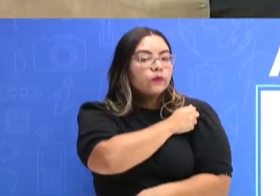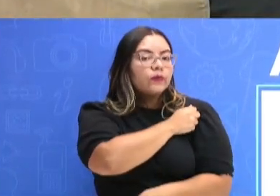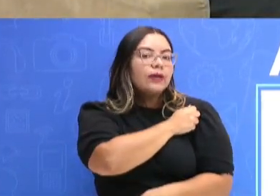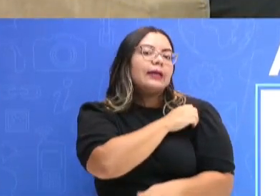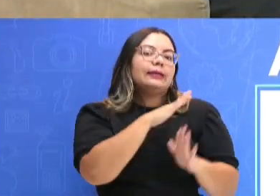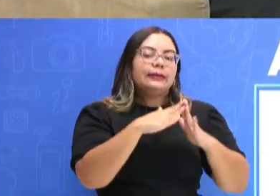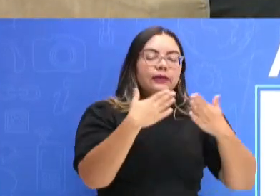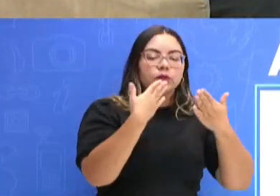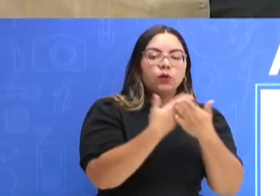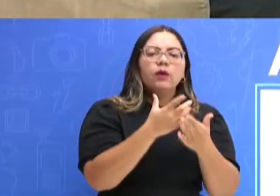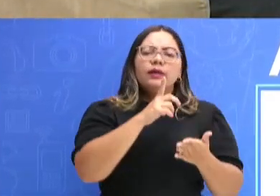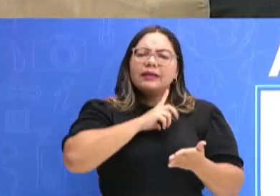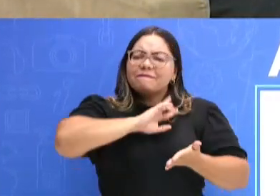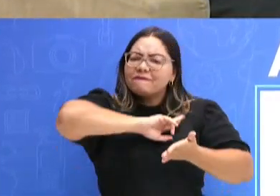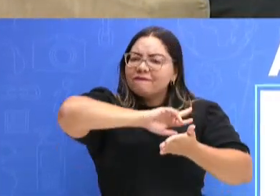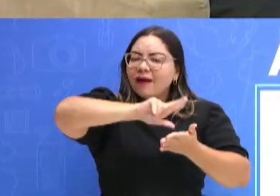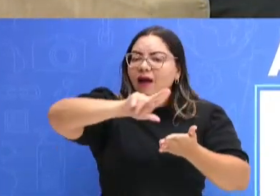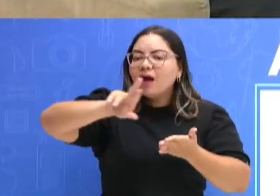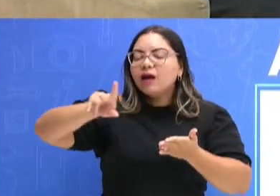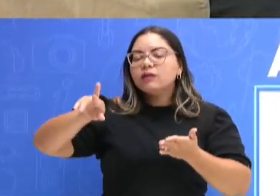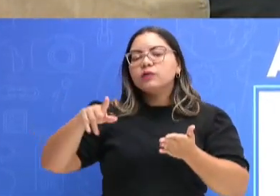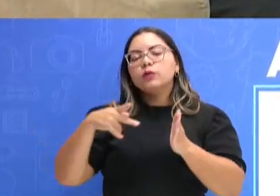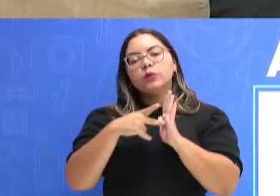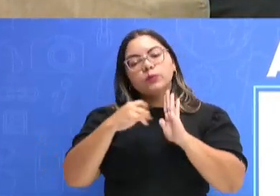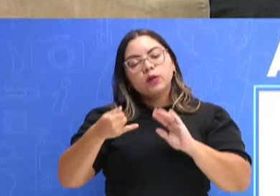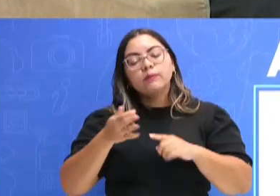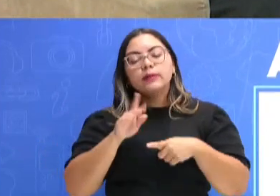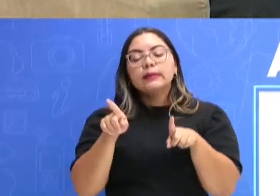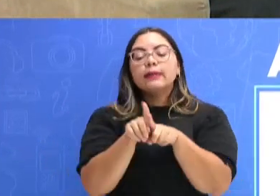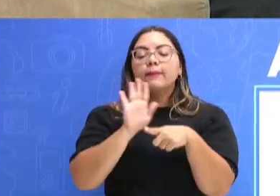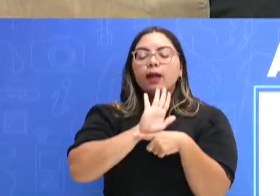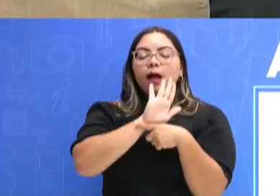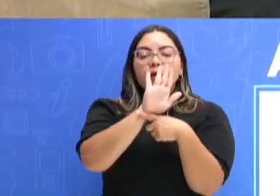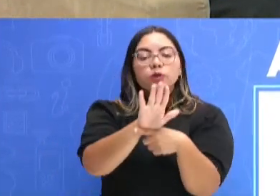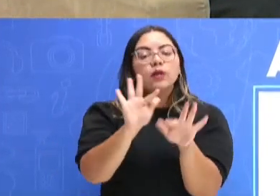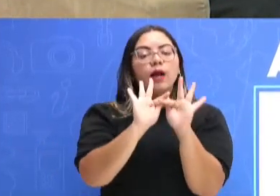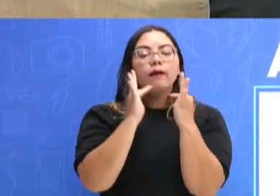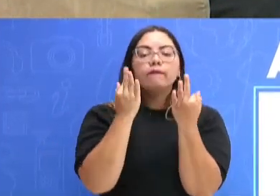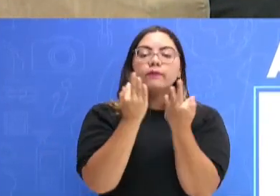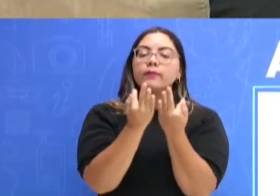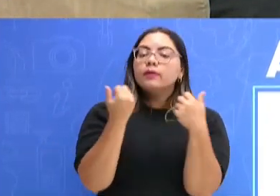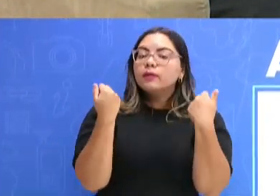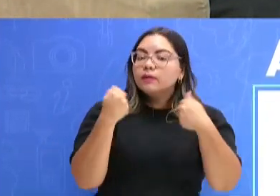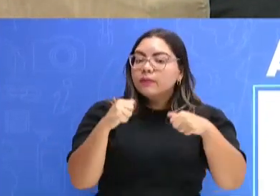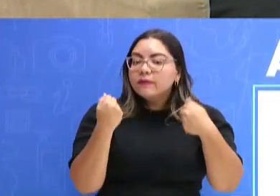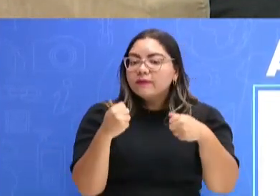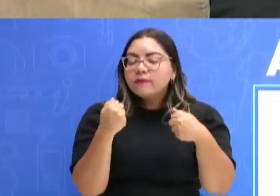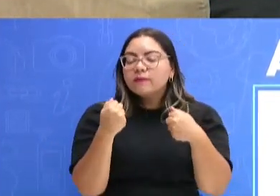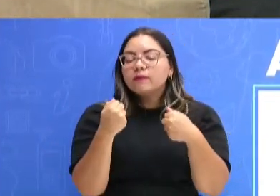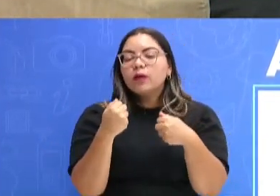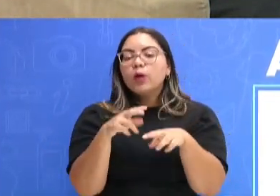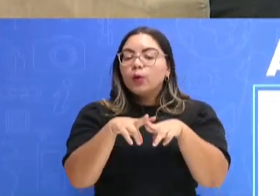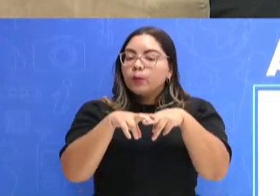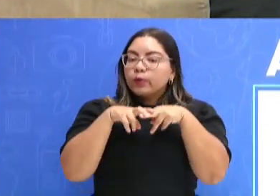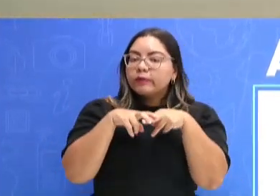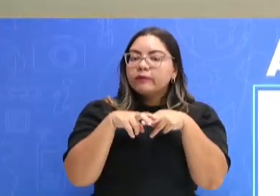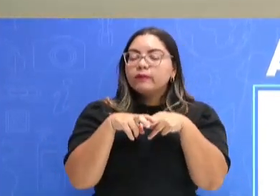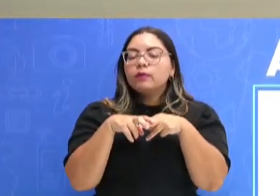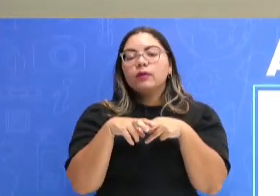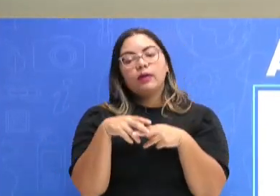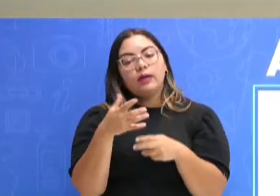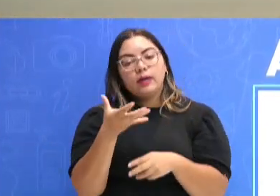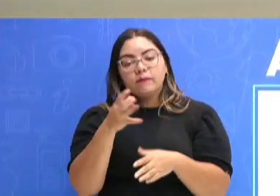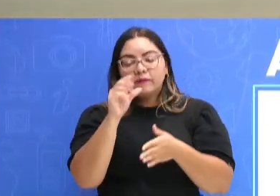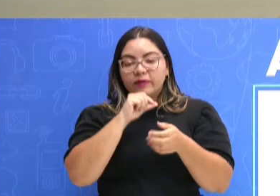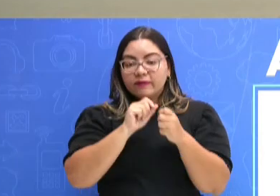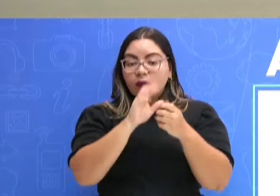alimentação. Então, assim, nós temos vários outros viés que ajudam as famílias que precisam. Quando a gente decidiu fazer uma cópia do projeto do